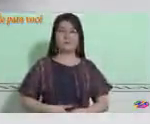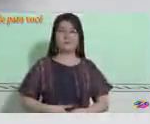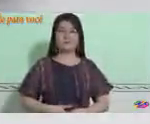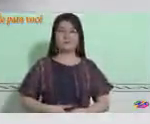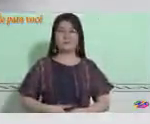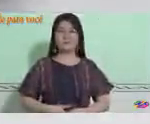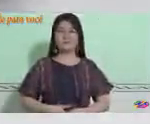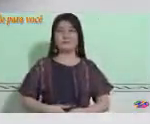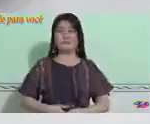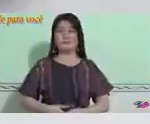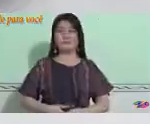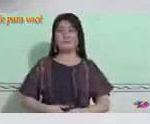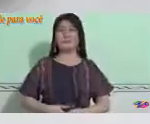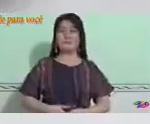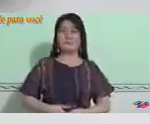dando